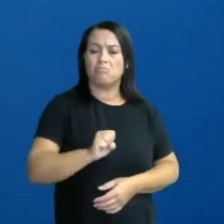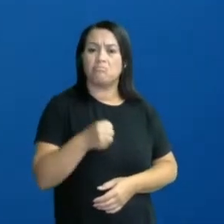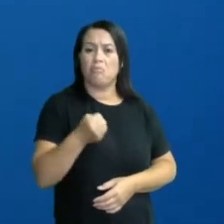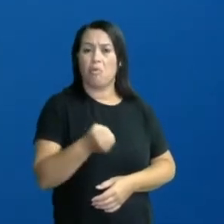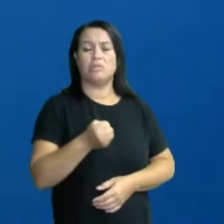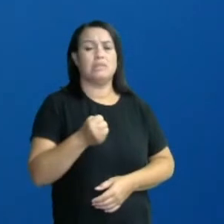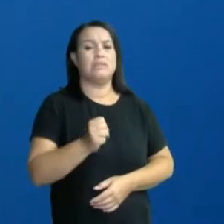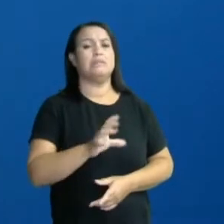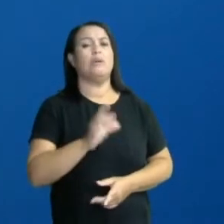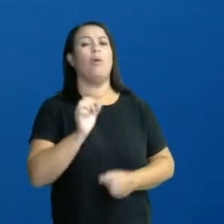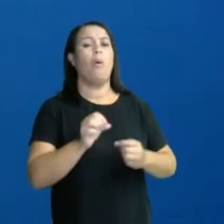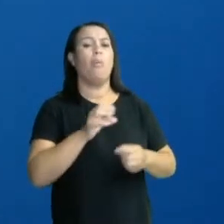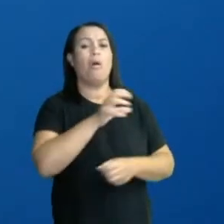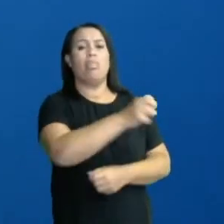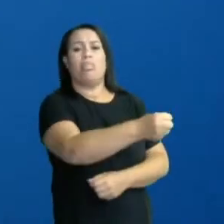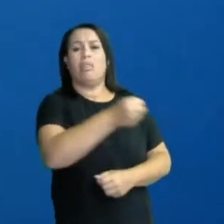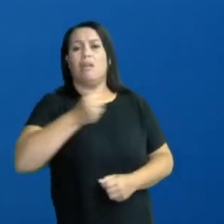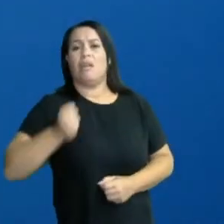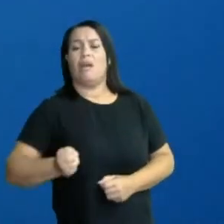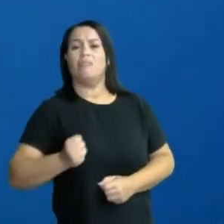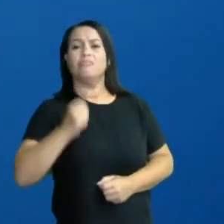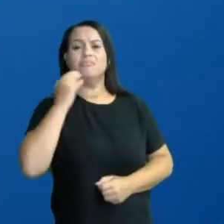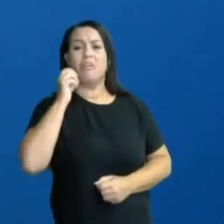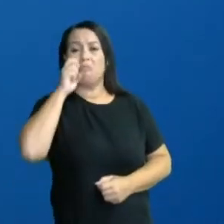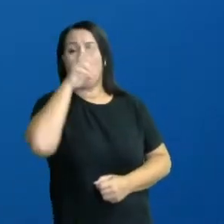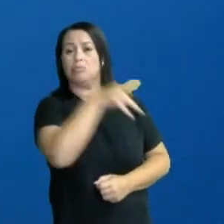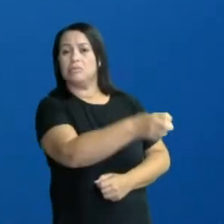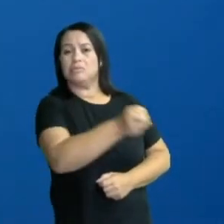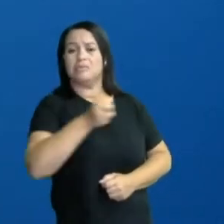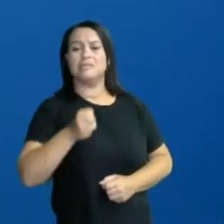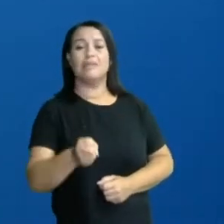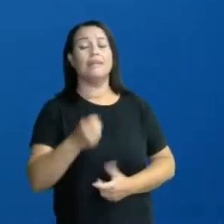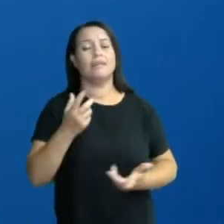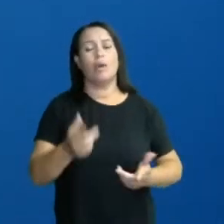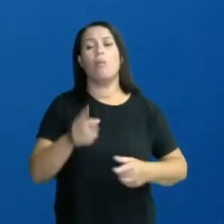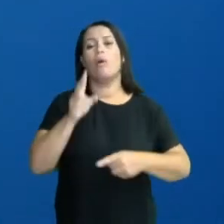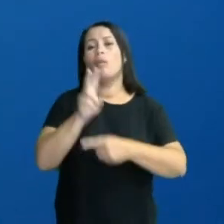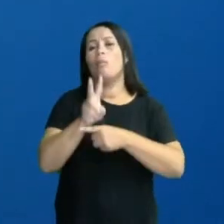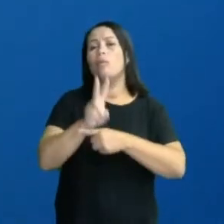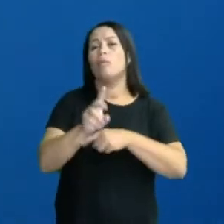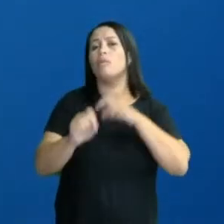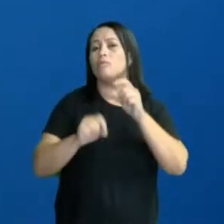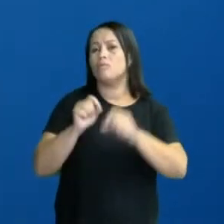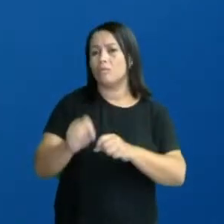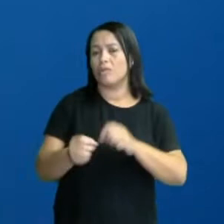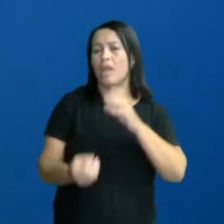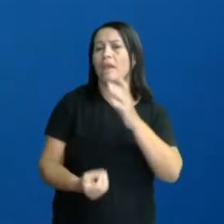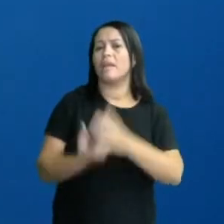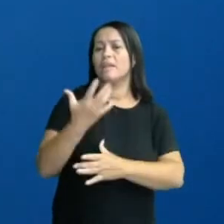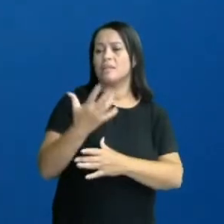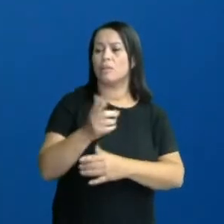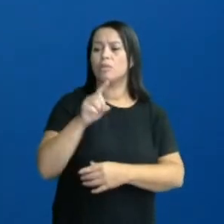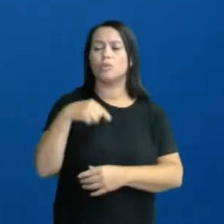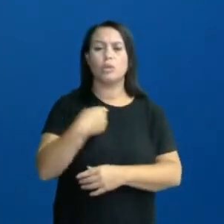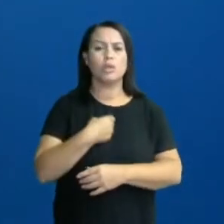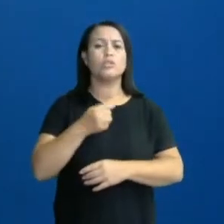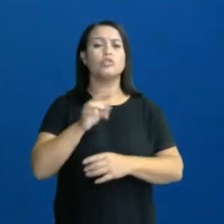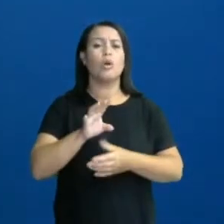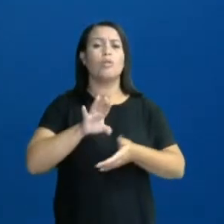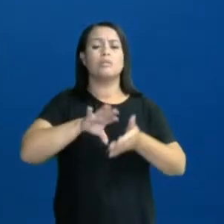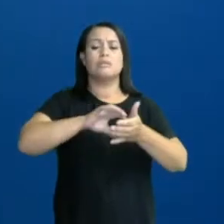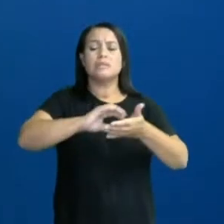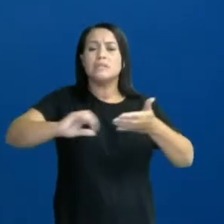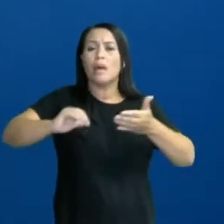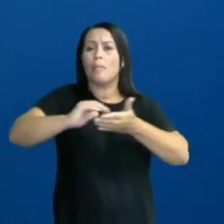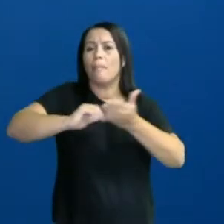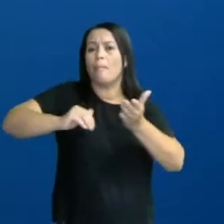Então, eles defendem essa teoria de que essa criação do termo pardo só faz com que a gente separe, segregue o